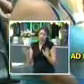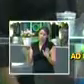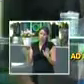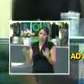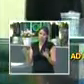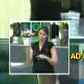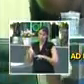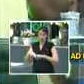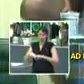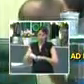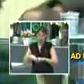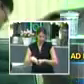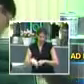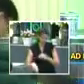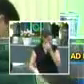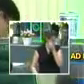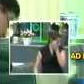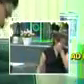Sente, por gentileza.